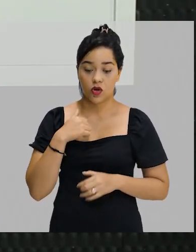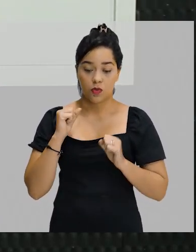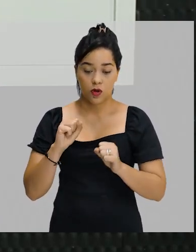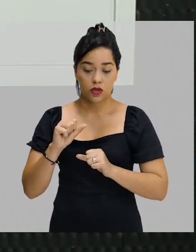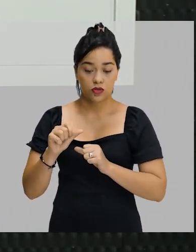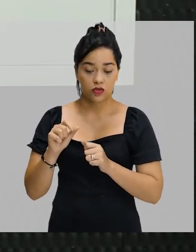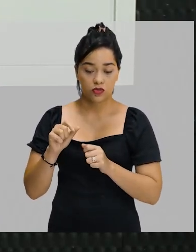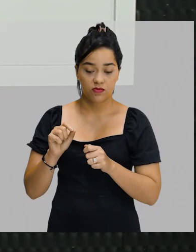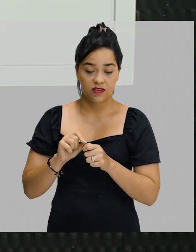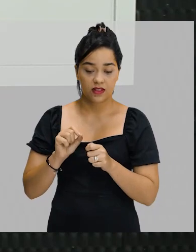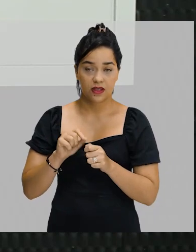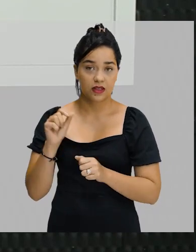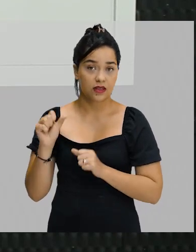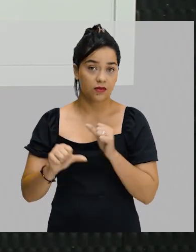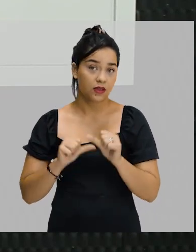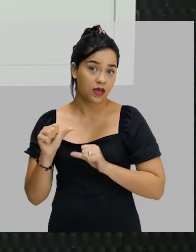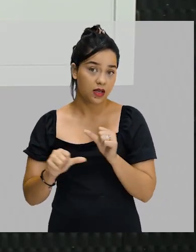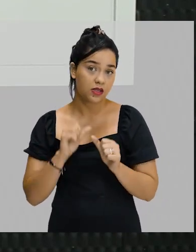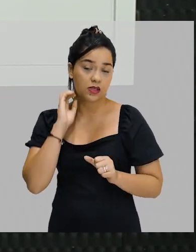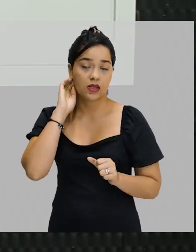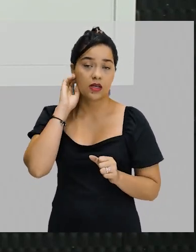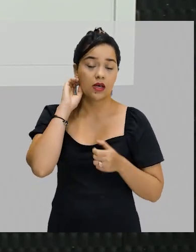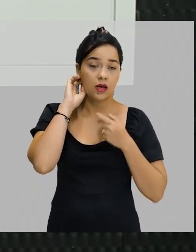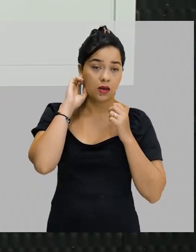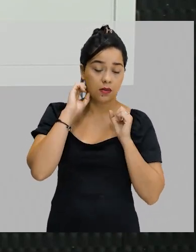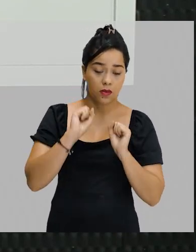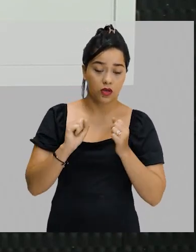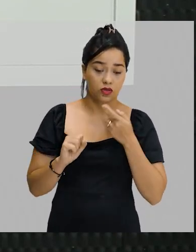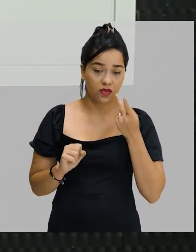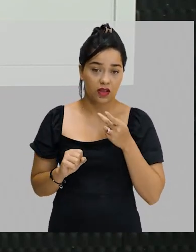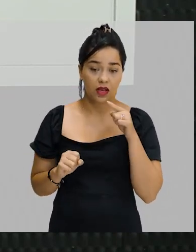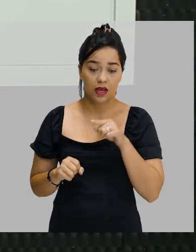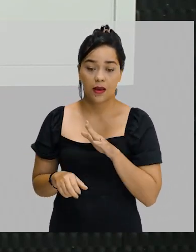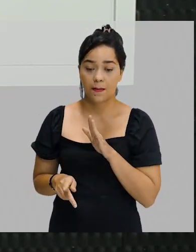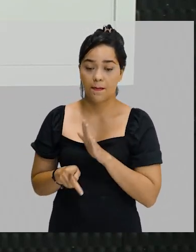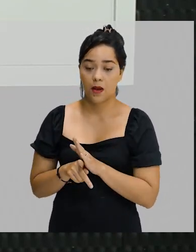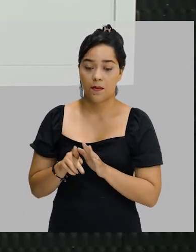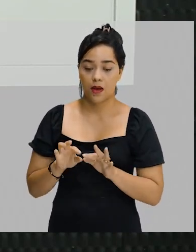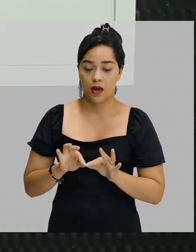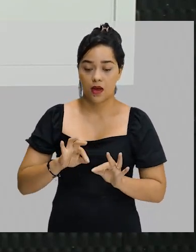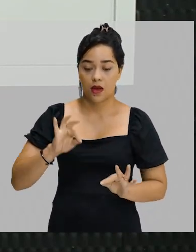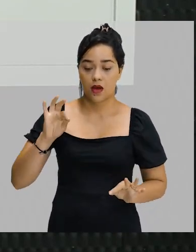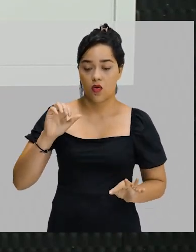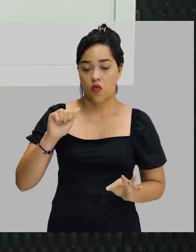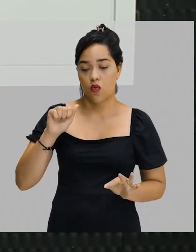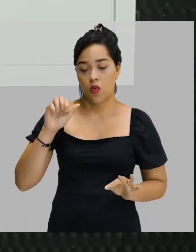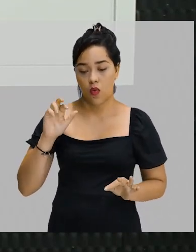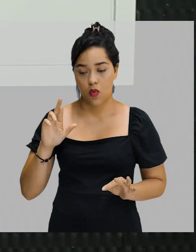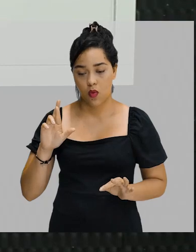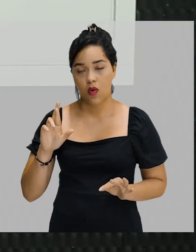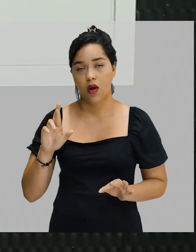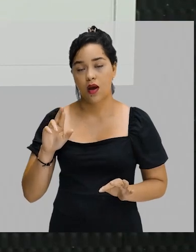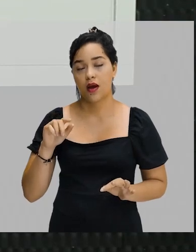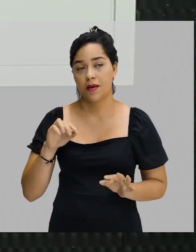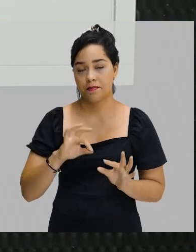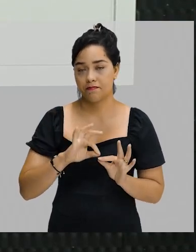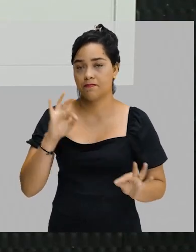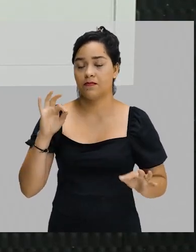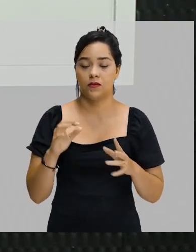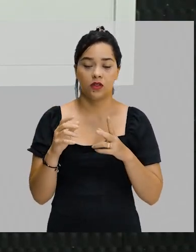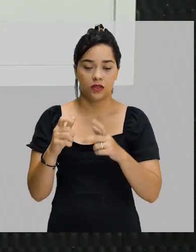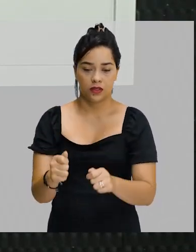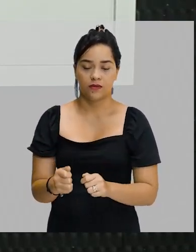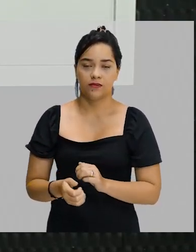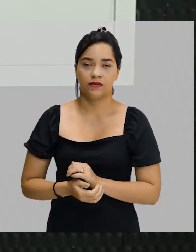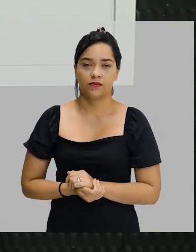uma mudança. Tá ok? Eu posso dizer que ele é a própria elongação, o próprio A. Né? O A que é a elongação total.